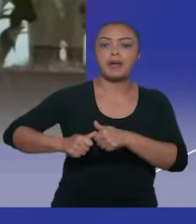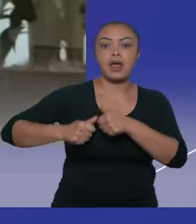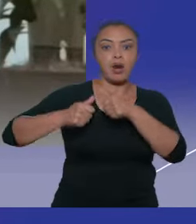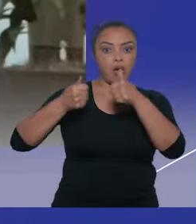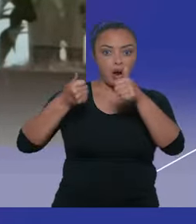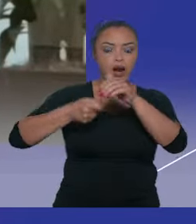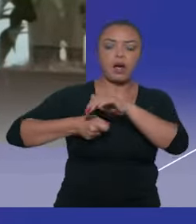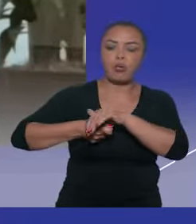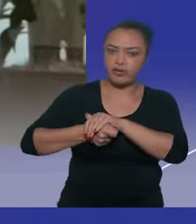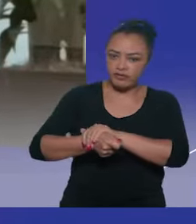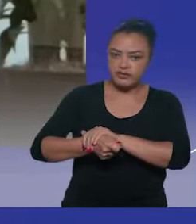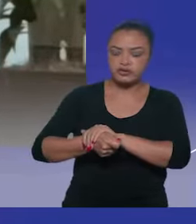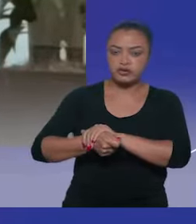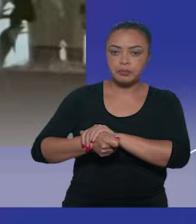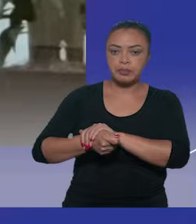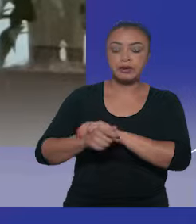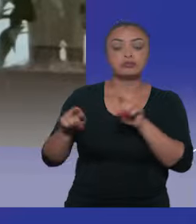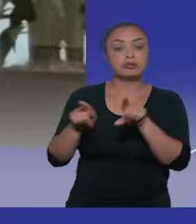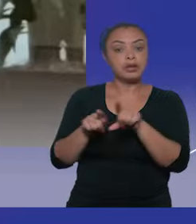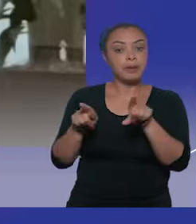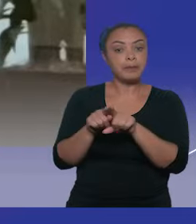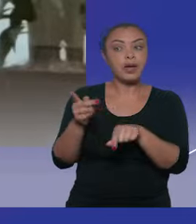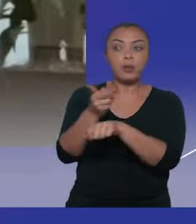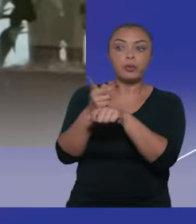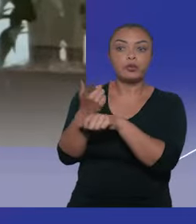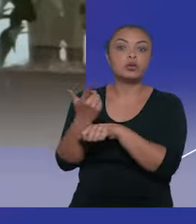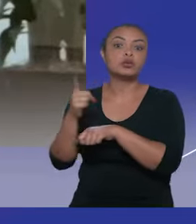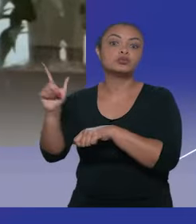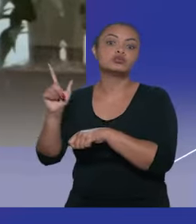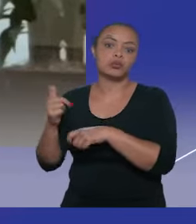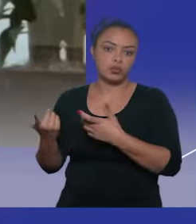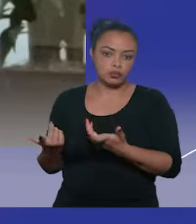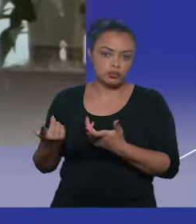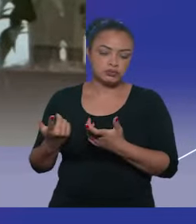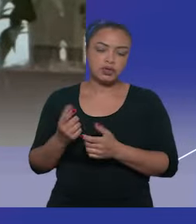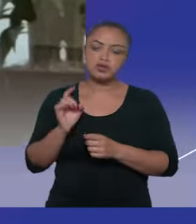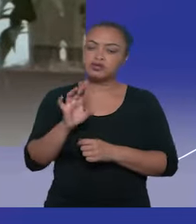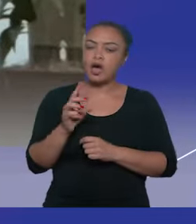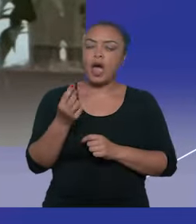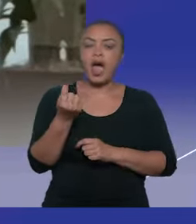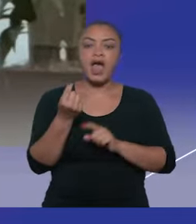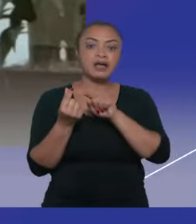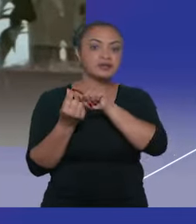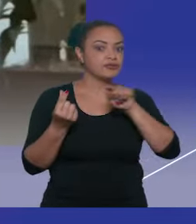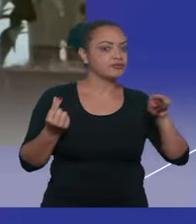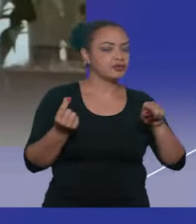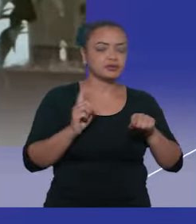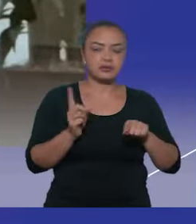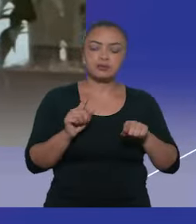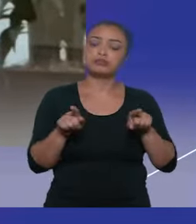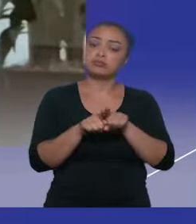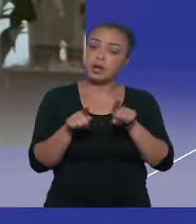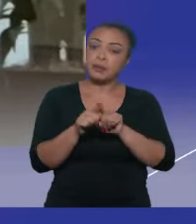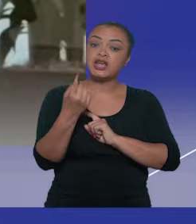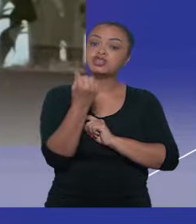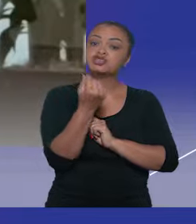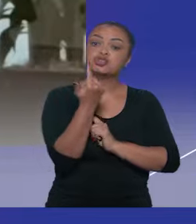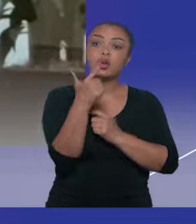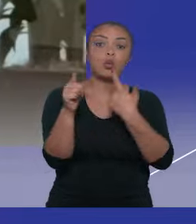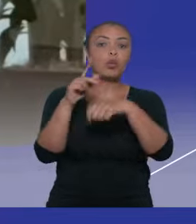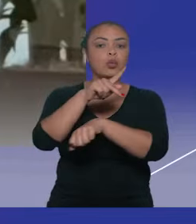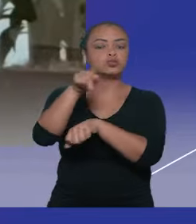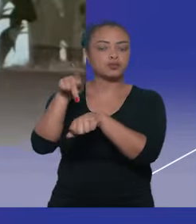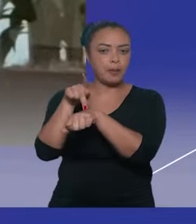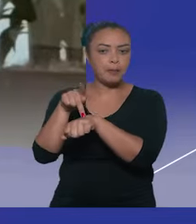buscando, com essa sofisticação, buscando outros mercados e outros ativos, além de renda fixa, e também outras moedas. Então,